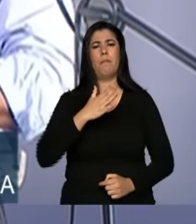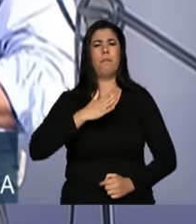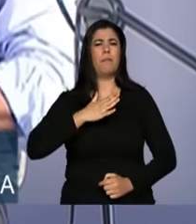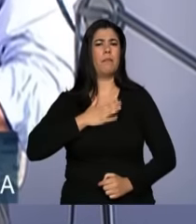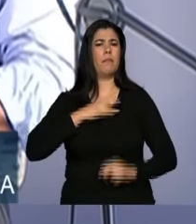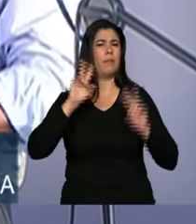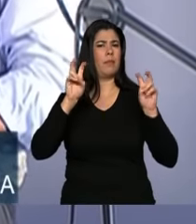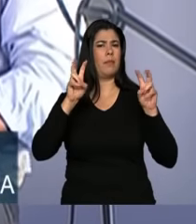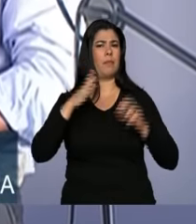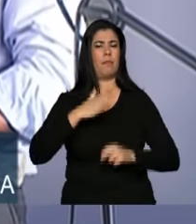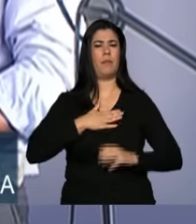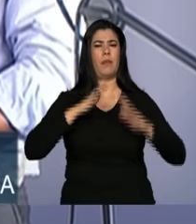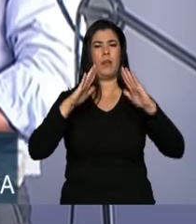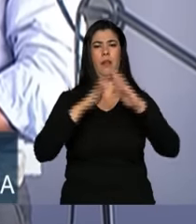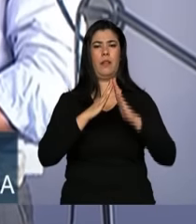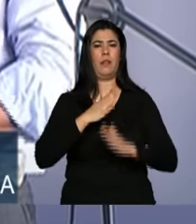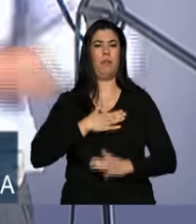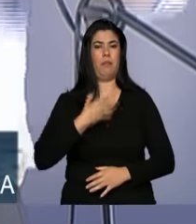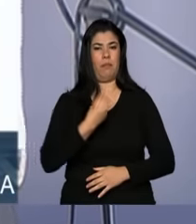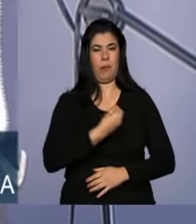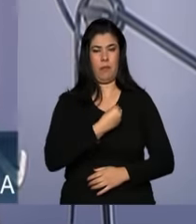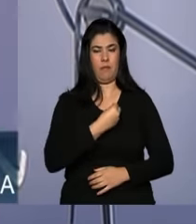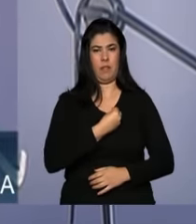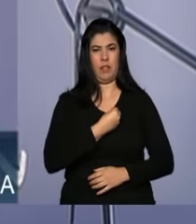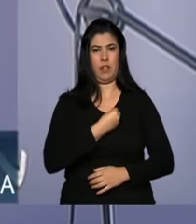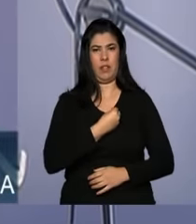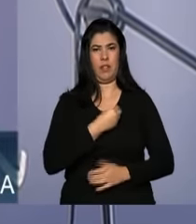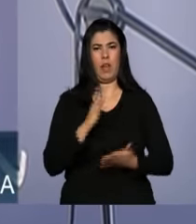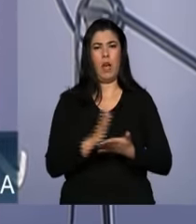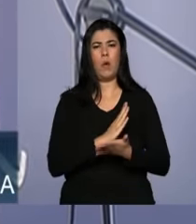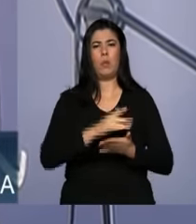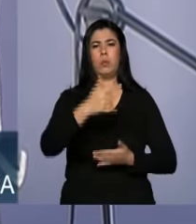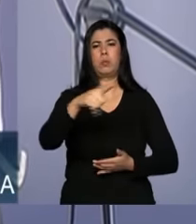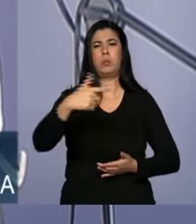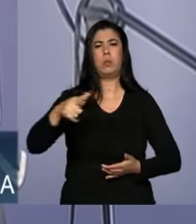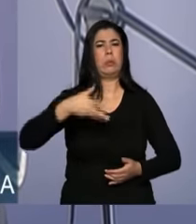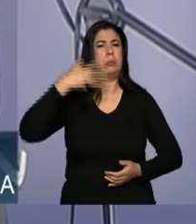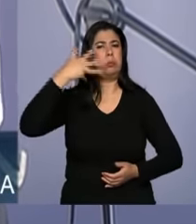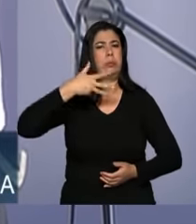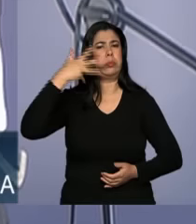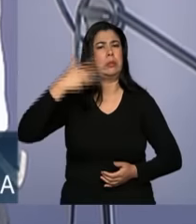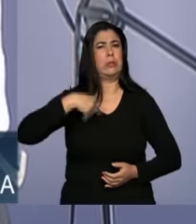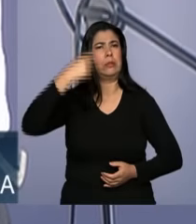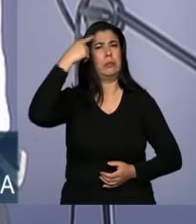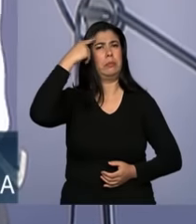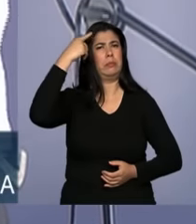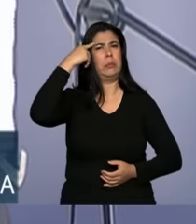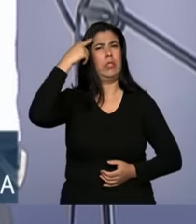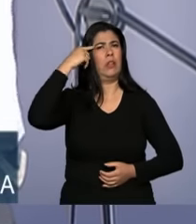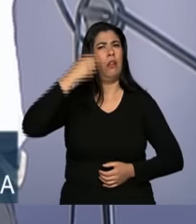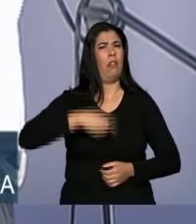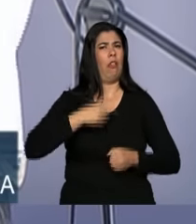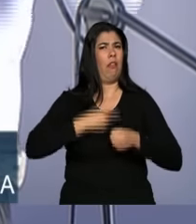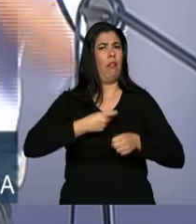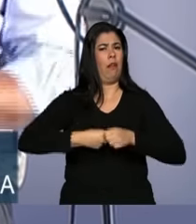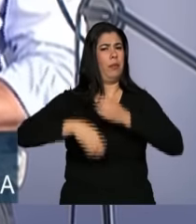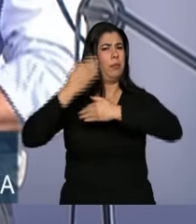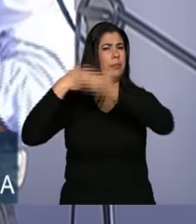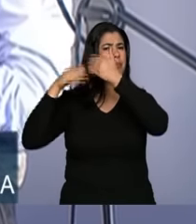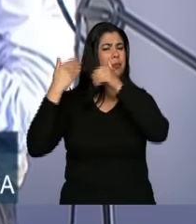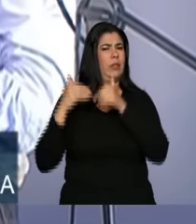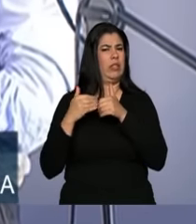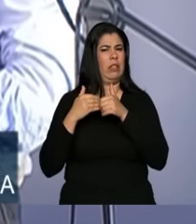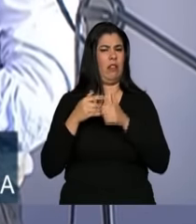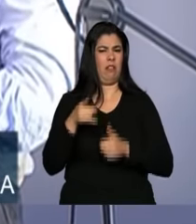Casa Minha Vida, alguns políticos com a cabeça no passado diziam que isso não ia